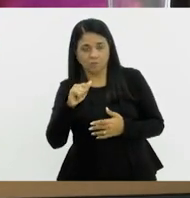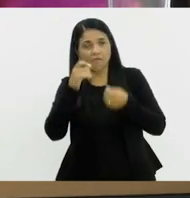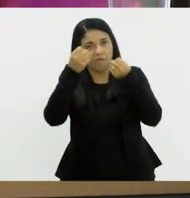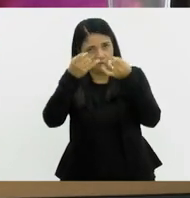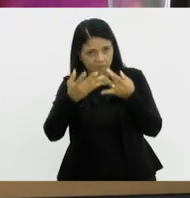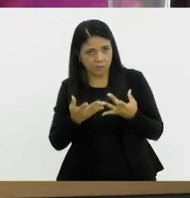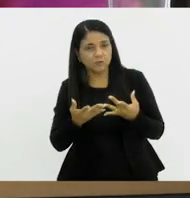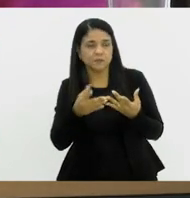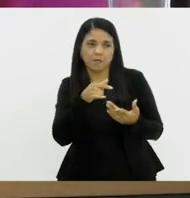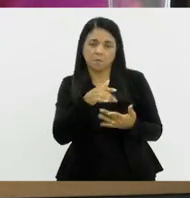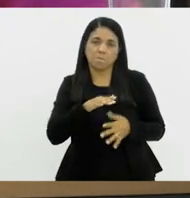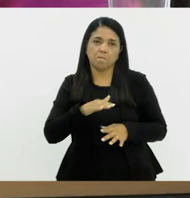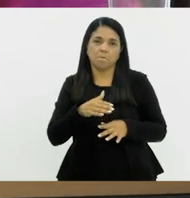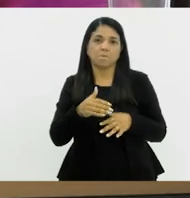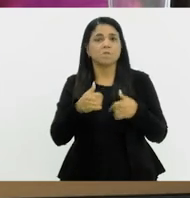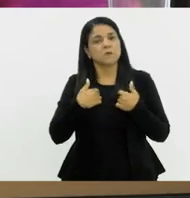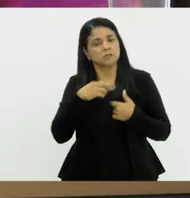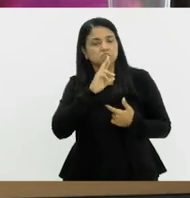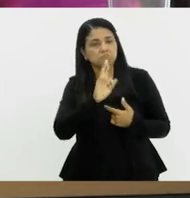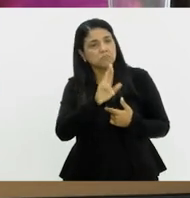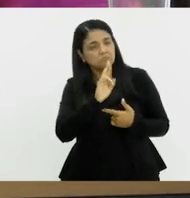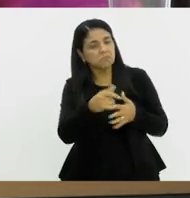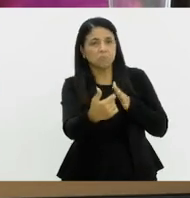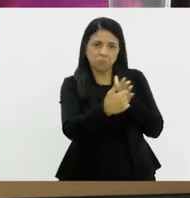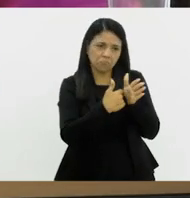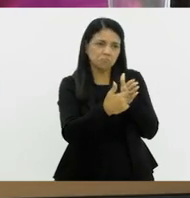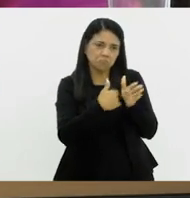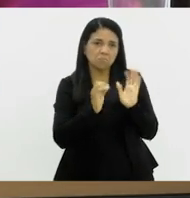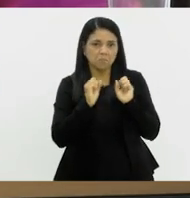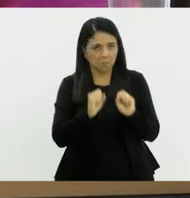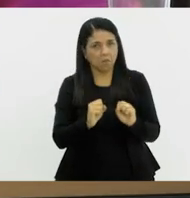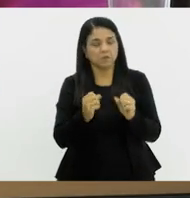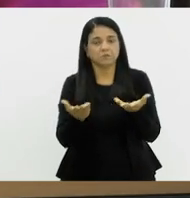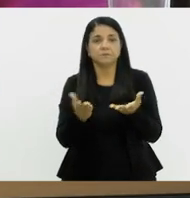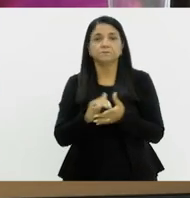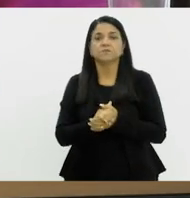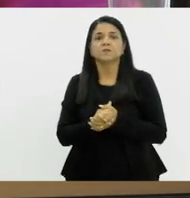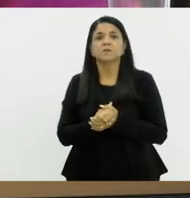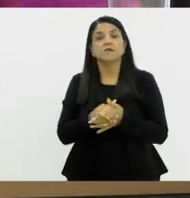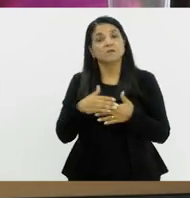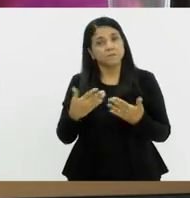acordo com os questionamentos. Então, foi isso que a gente,